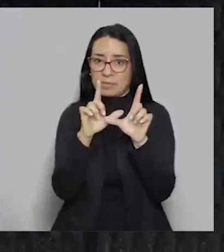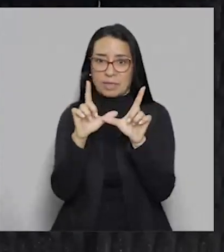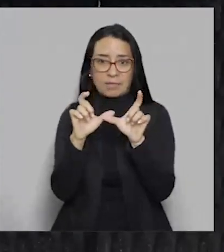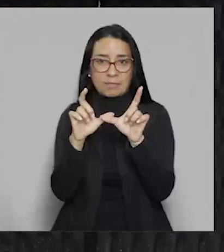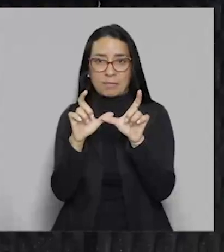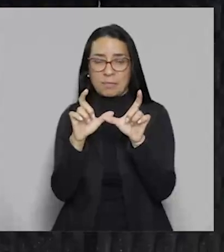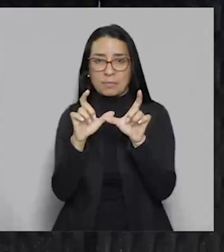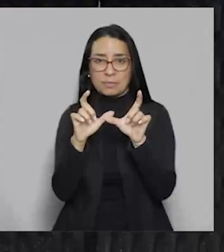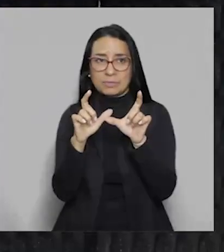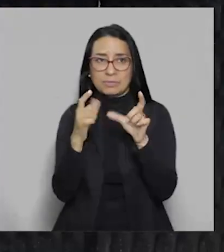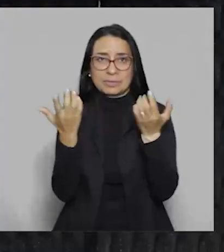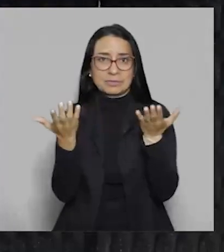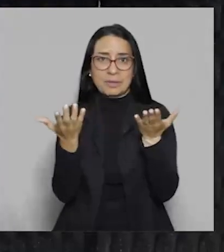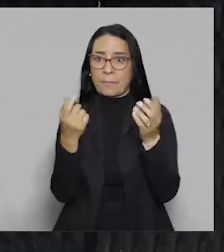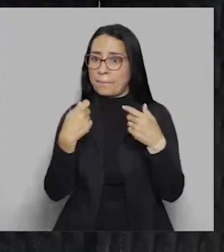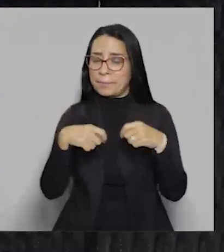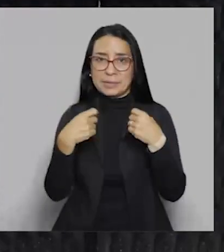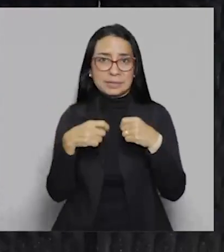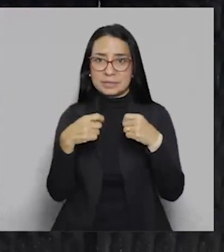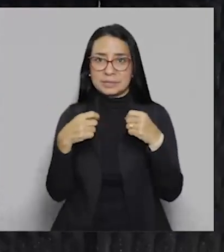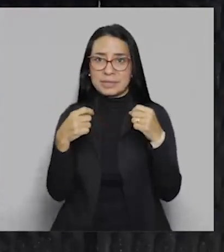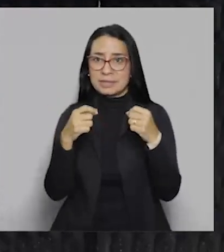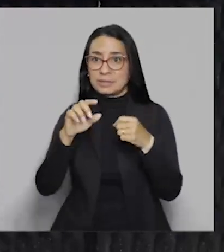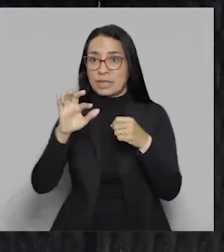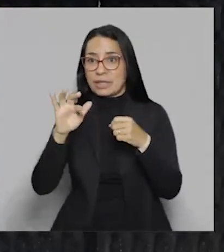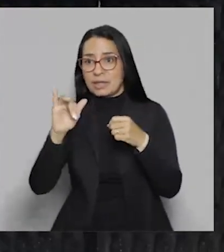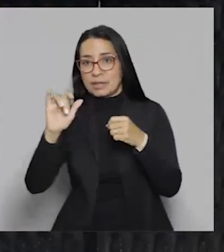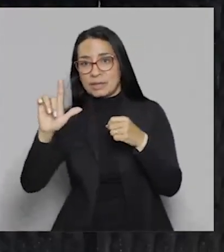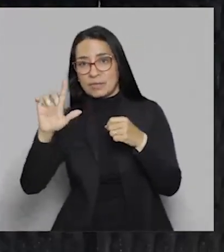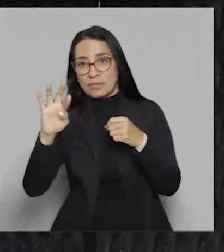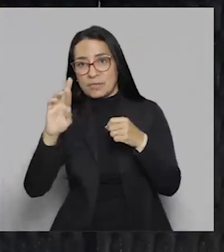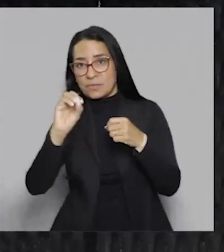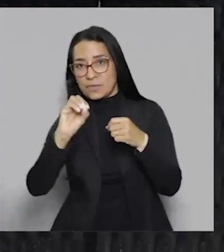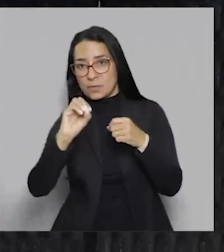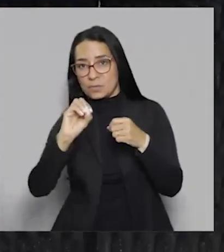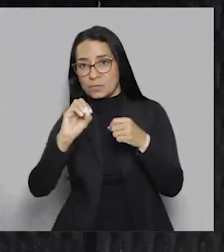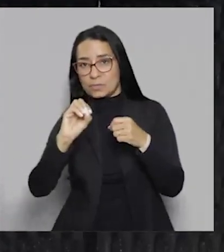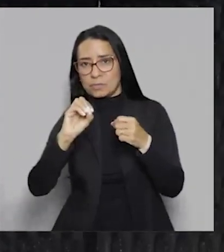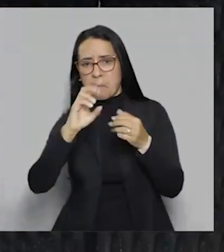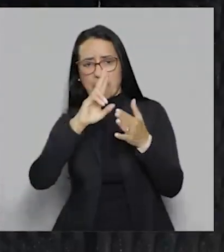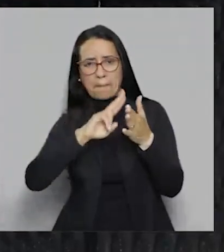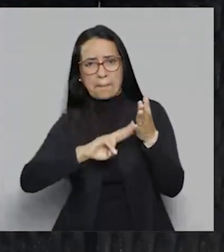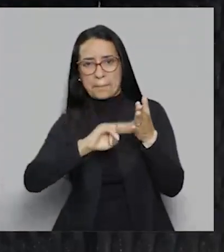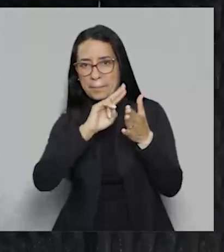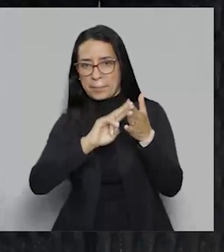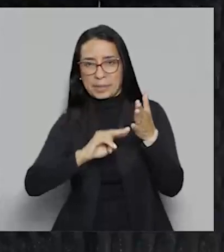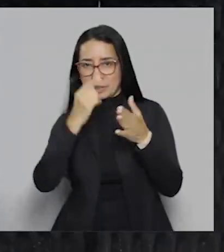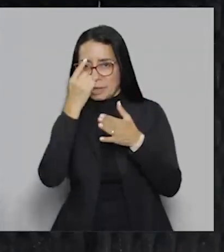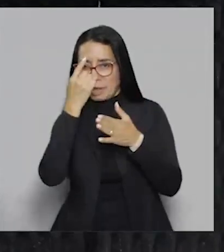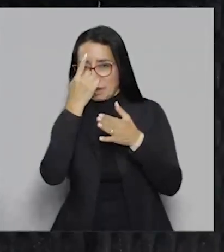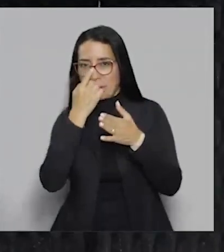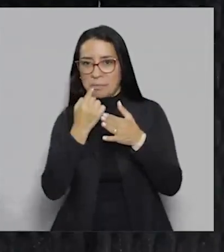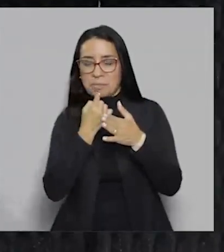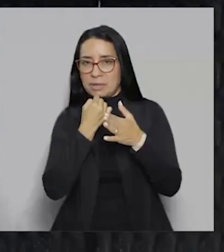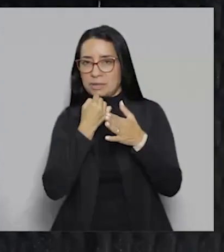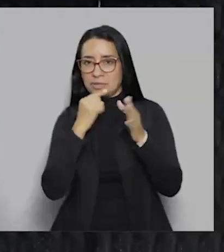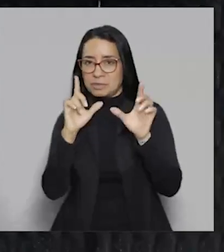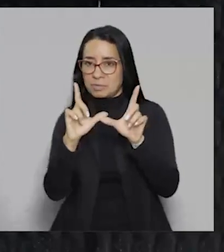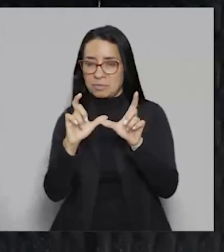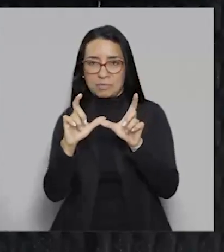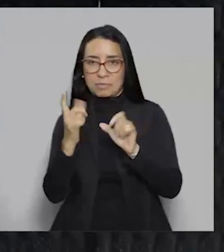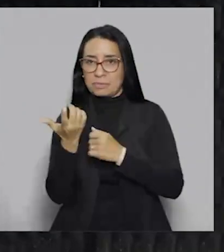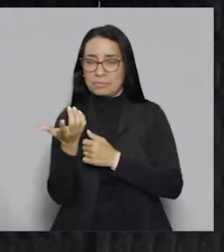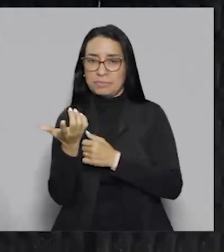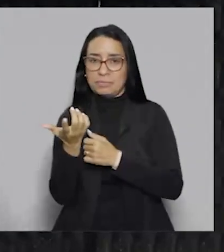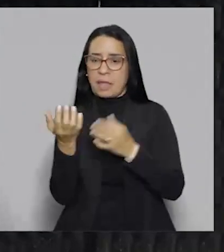eu não precisei de filtro nenhum. Ou seja, eu não precisei pintar nenhuma foto. Ele é perfeito, dali ela é perfeita. Dali a imagem sem